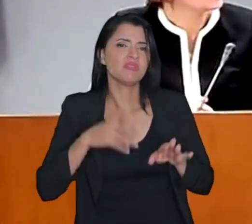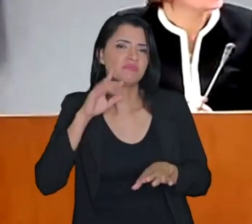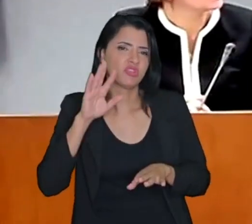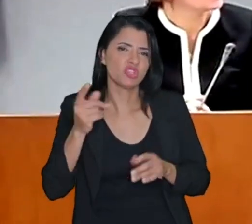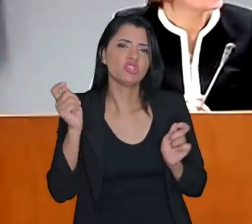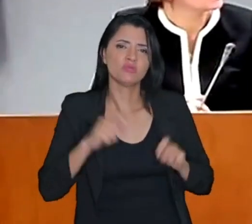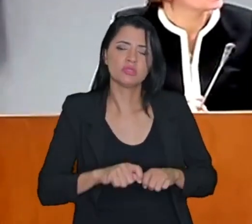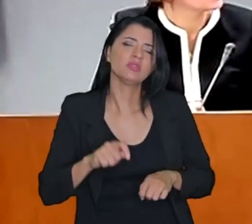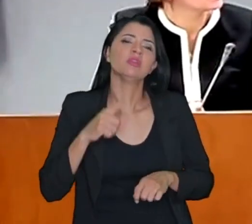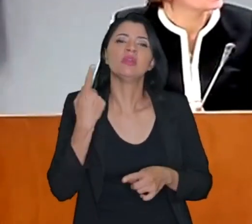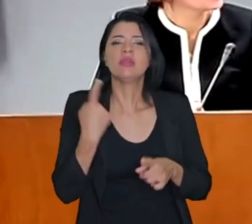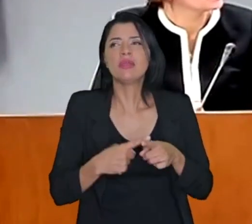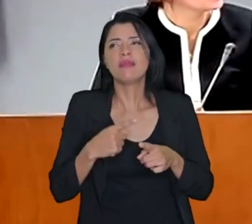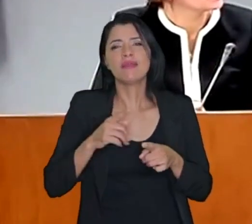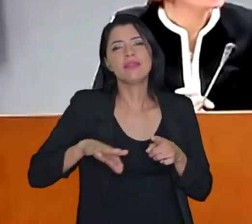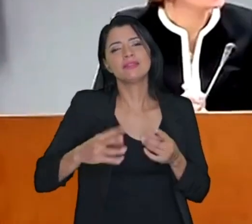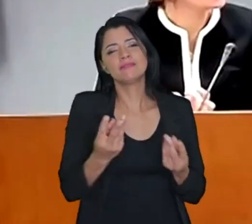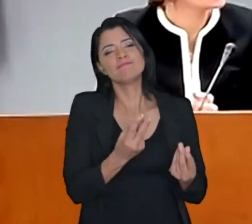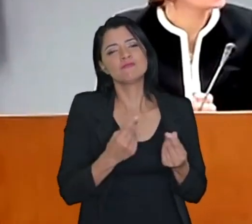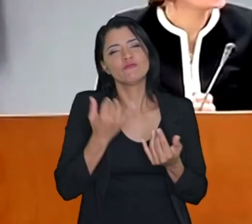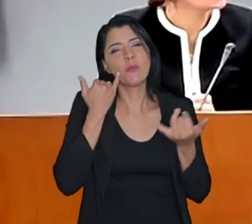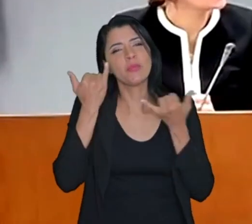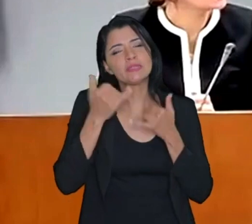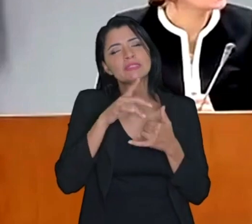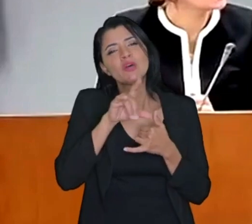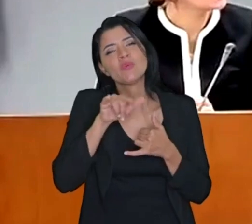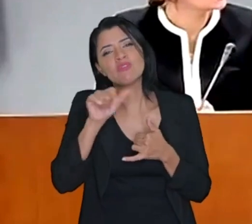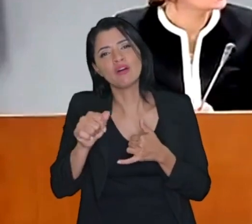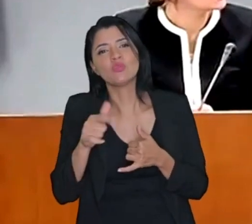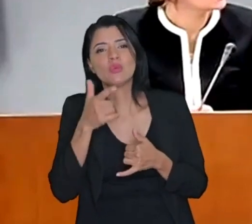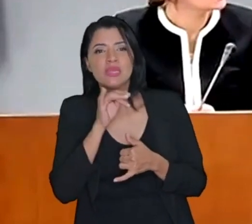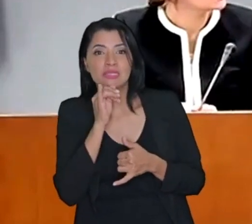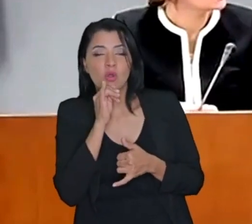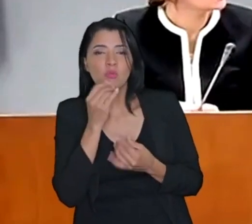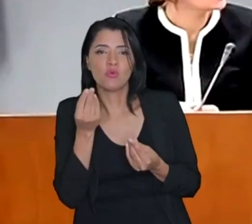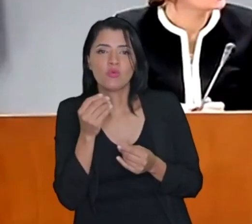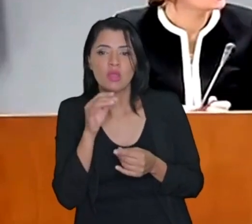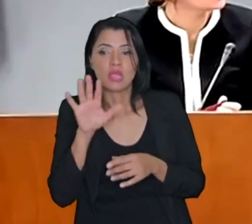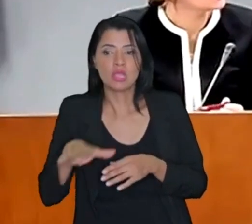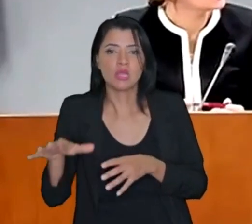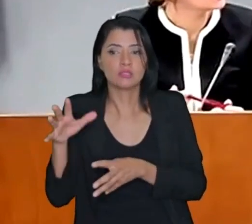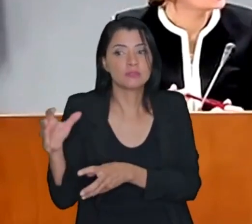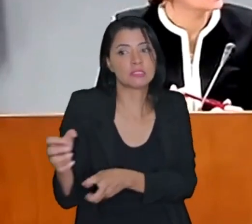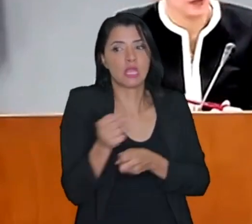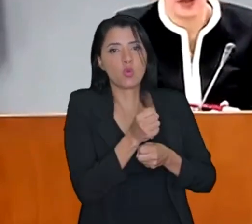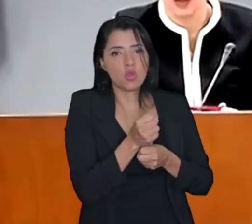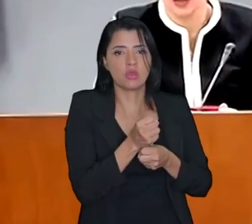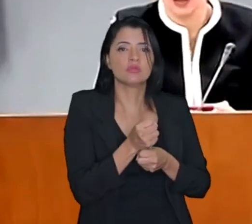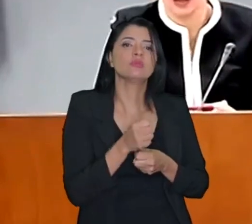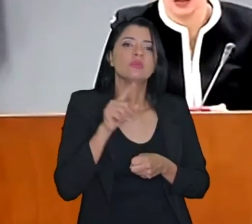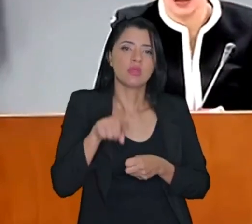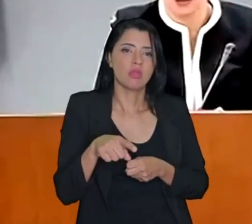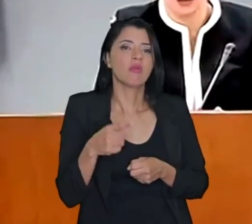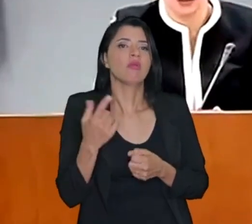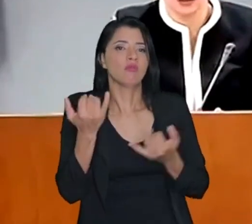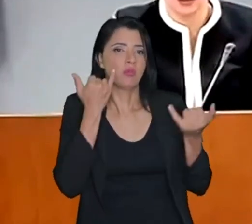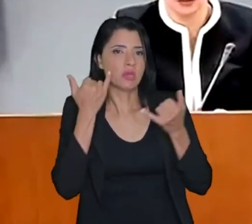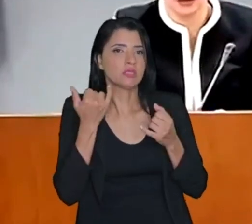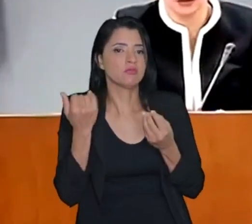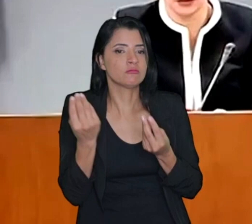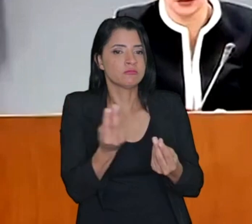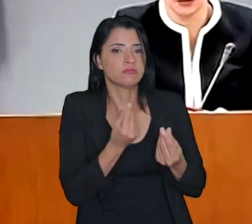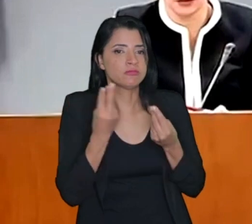que sim, especialmente com relação a dados sensíveis, como é o sequestro de criança, né? Isso aqui é dado super sensível,